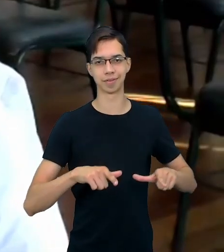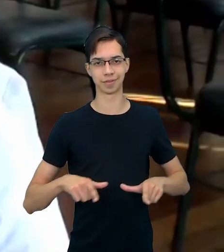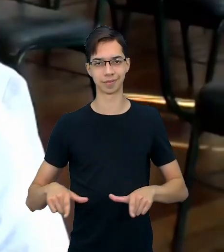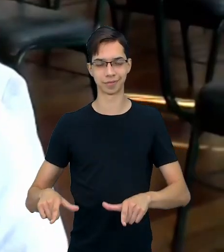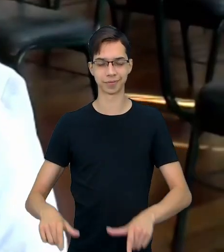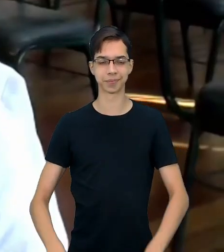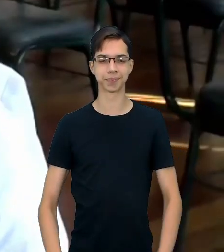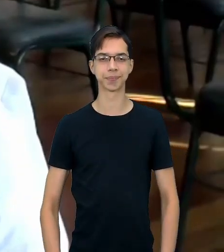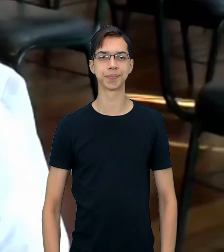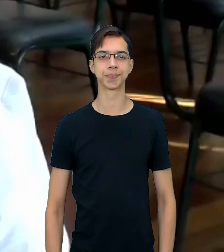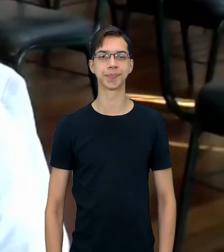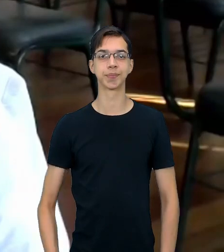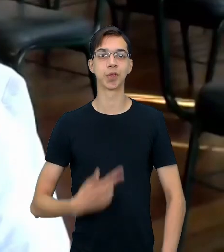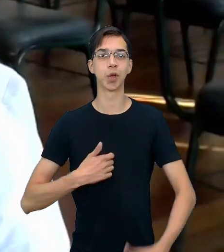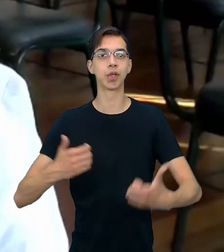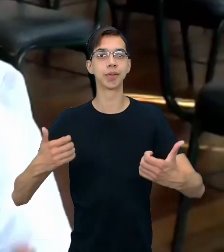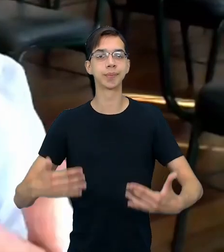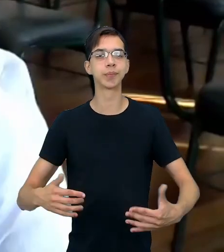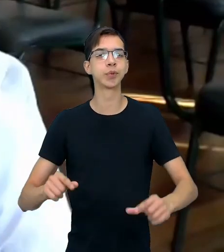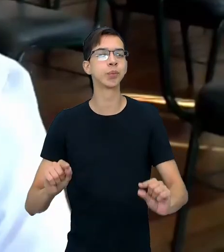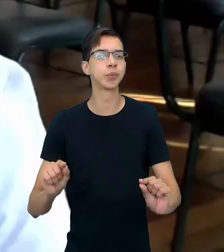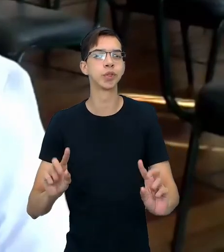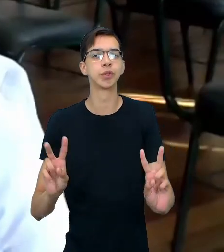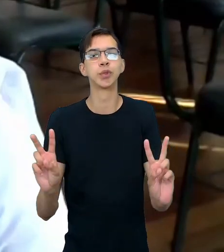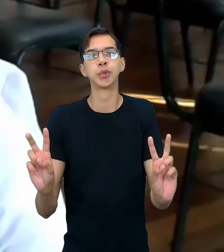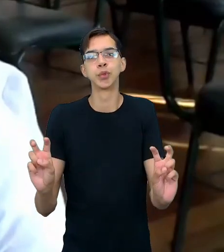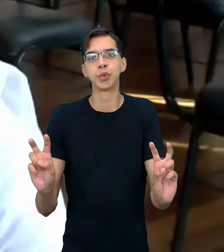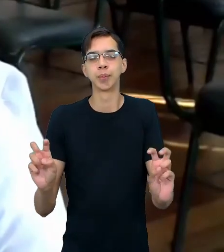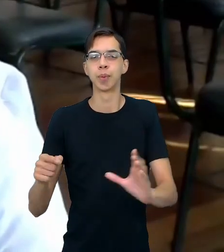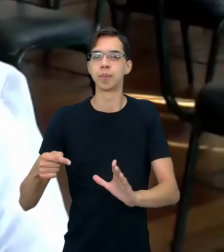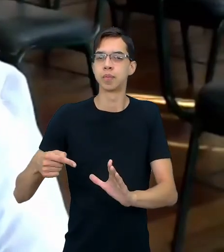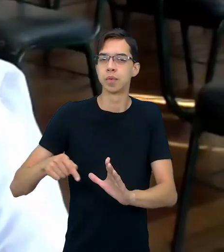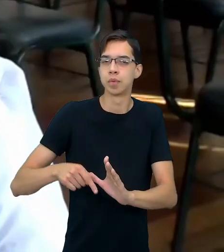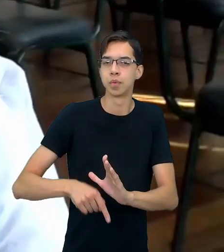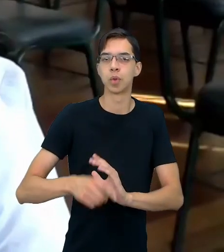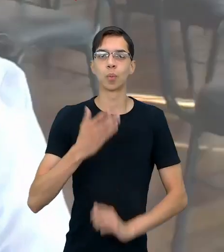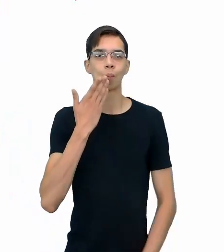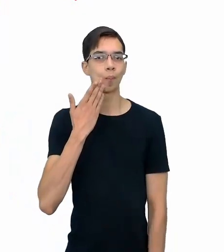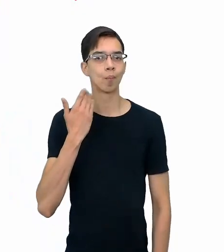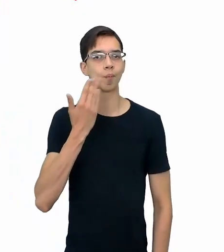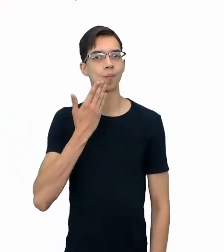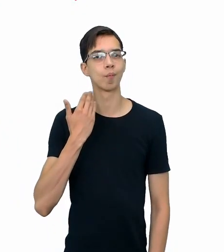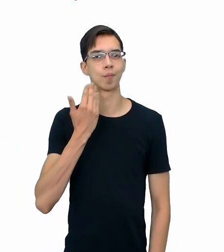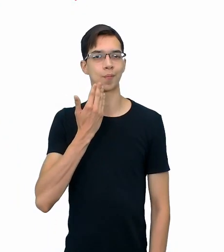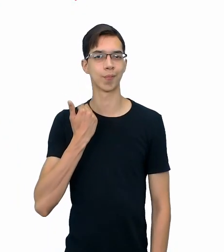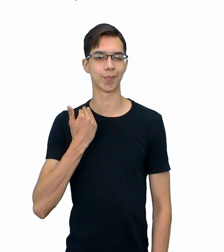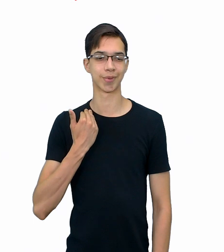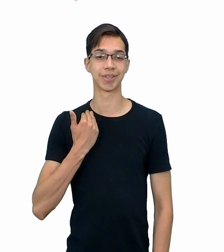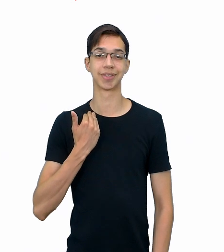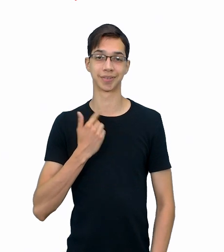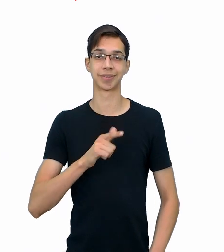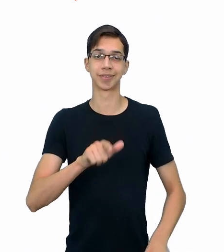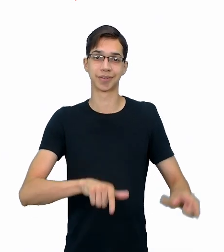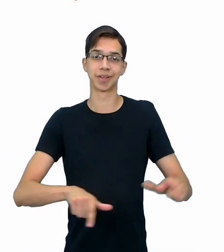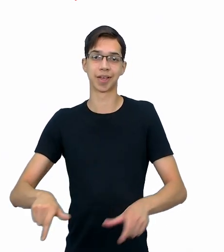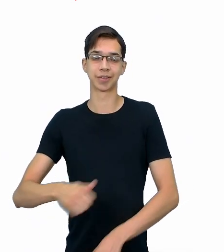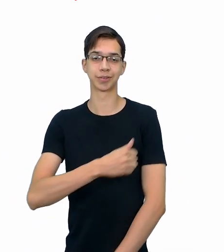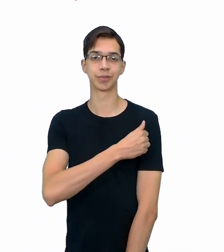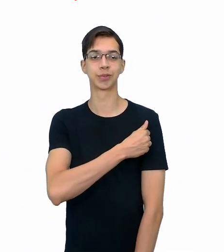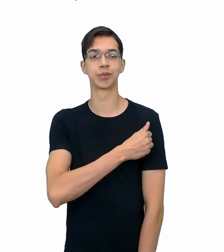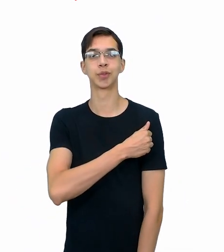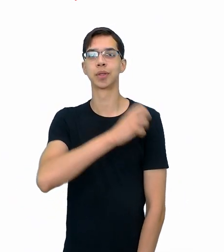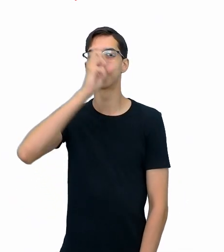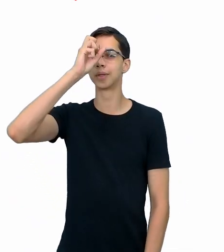do Programa de Recuperação e Aprofundamento, que tem aí como objetivo promover aos estudantes a possibilidade